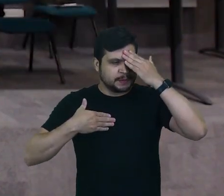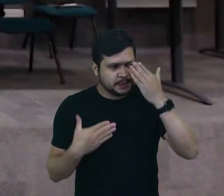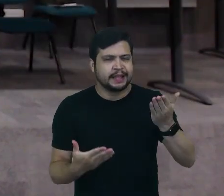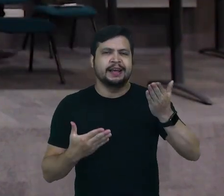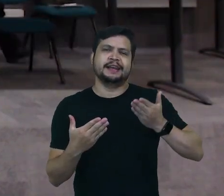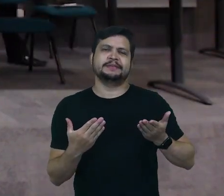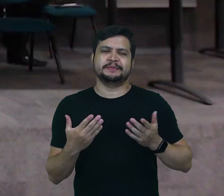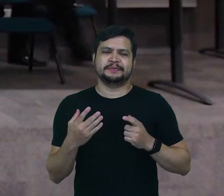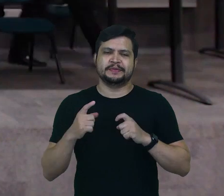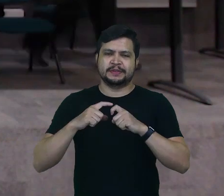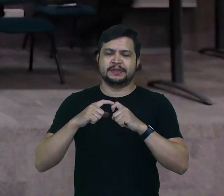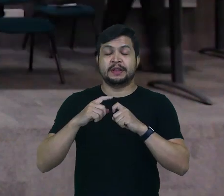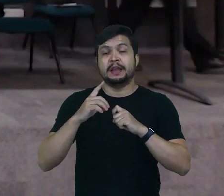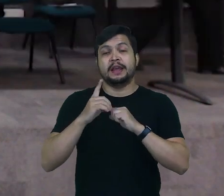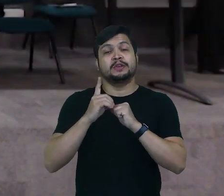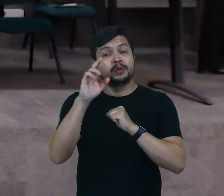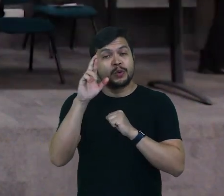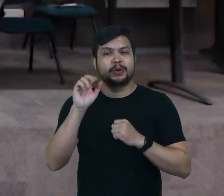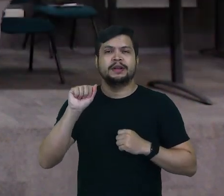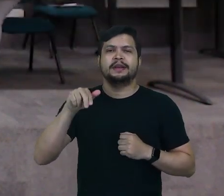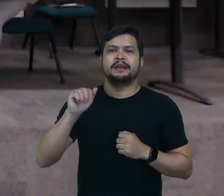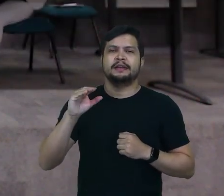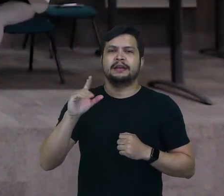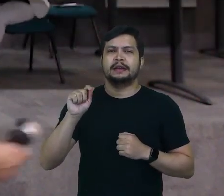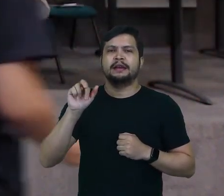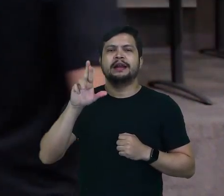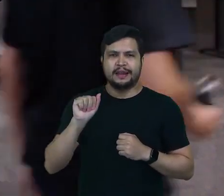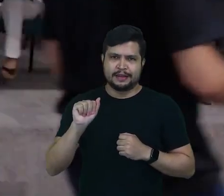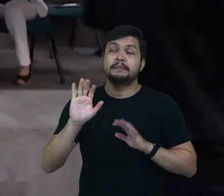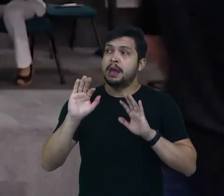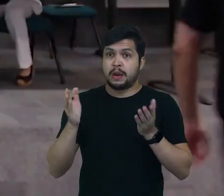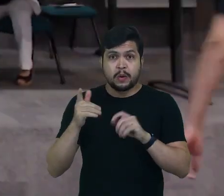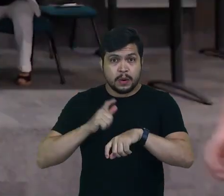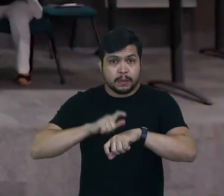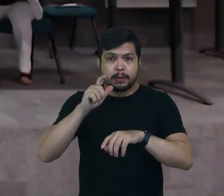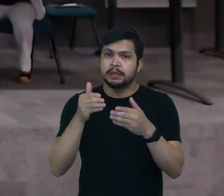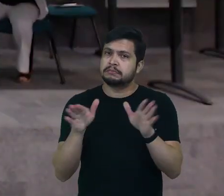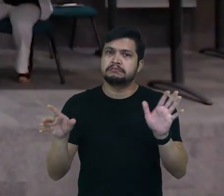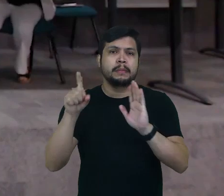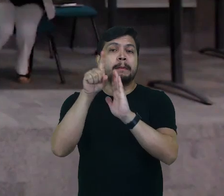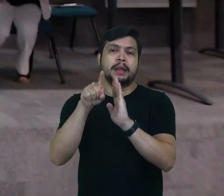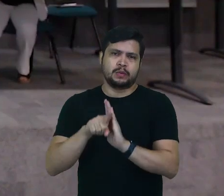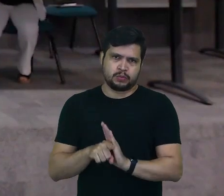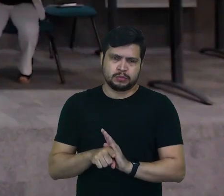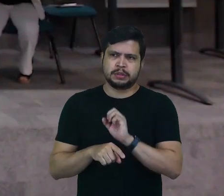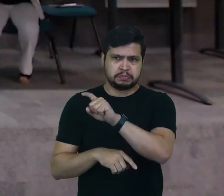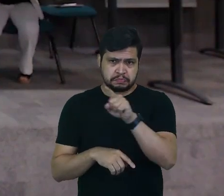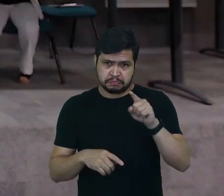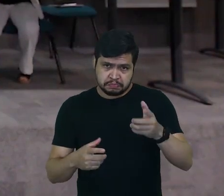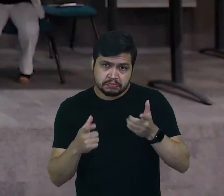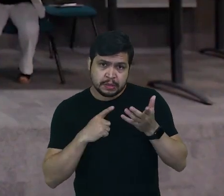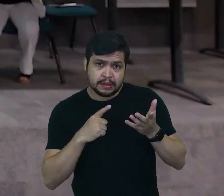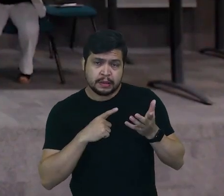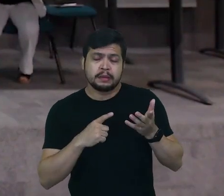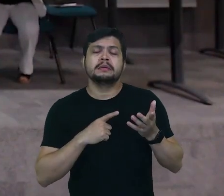Muito obrigada, doutora Ana Clara. A gente vai abrir agora para perguntas, tá? Então, se alguém tiver